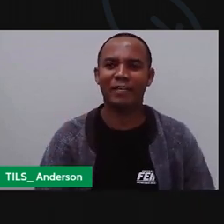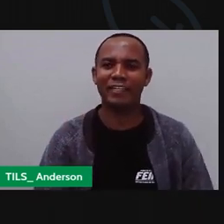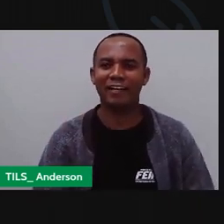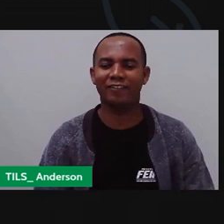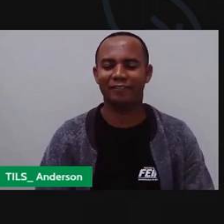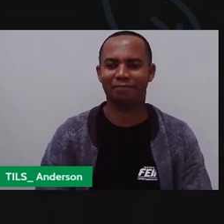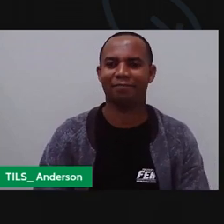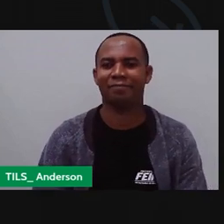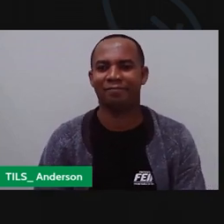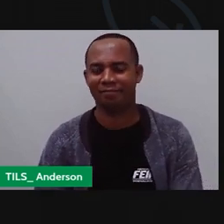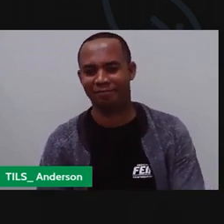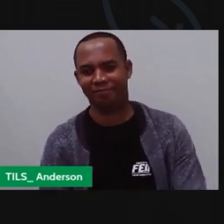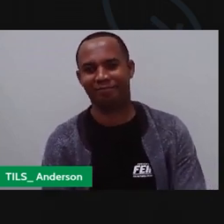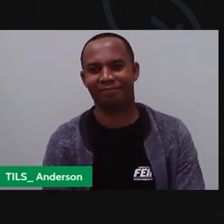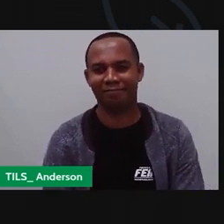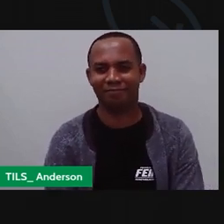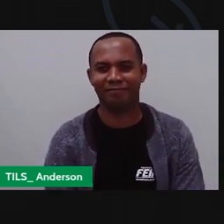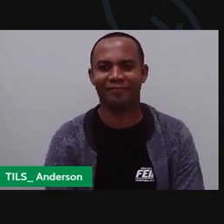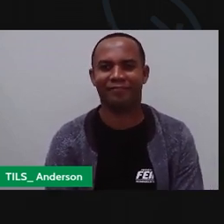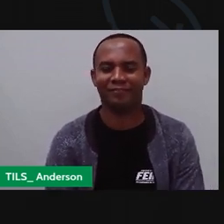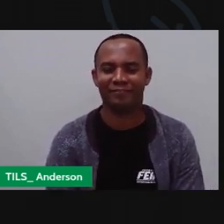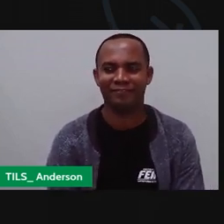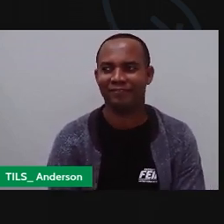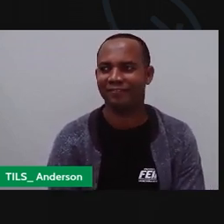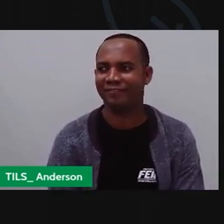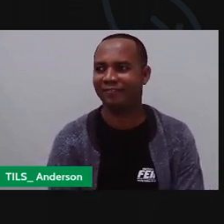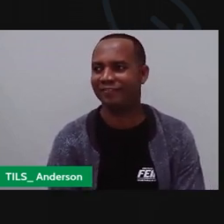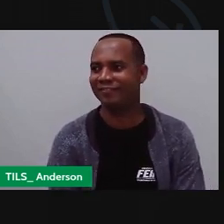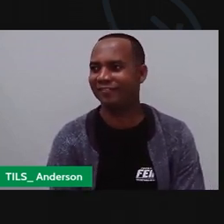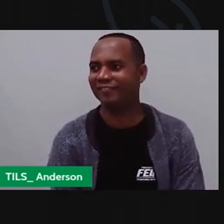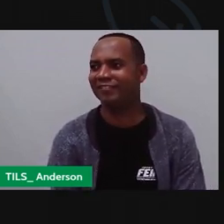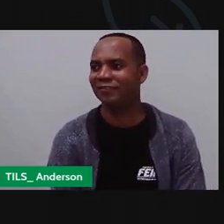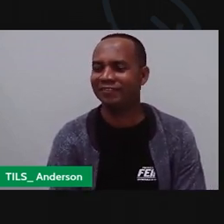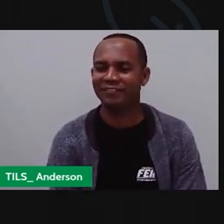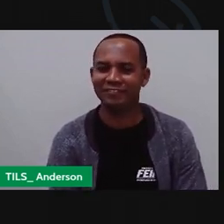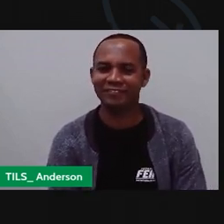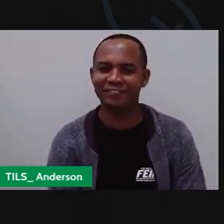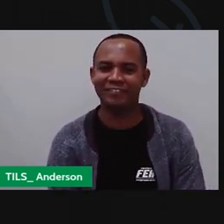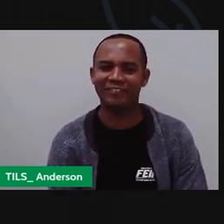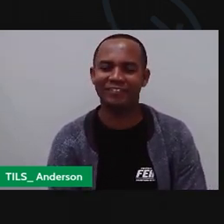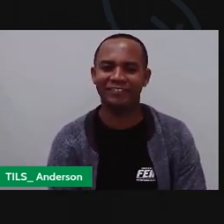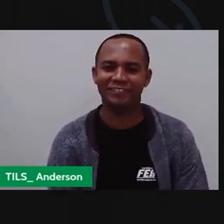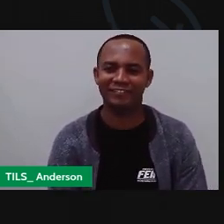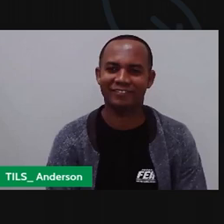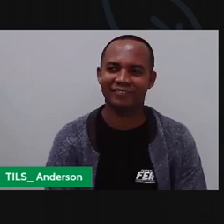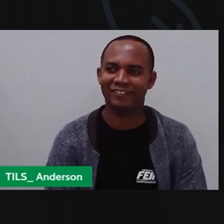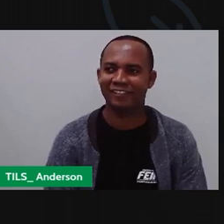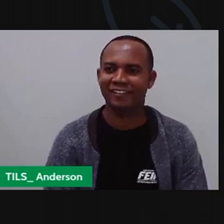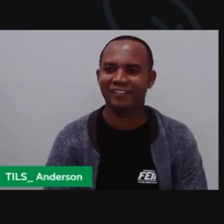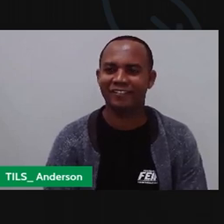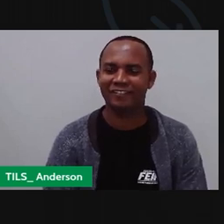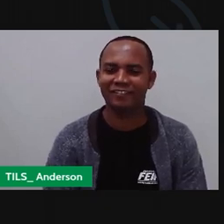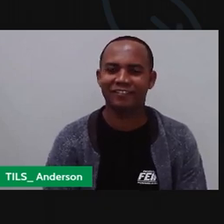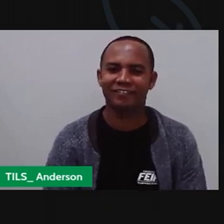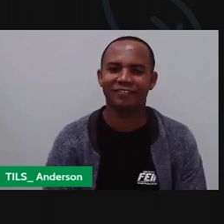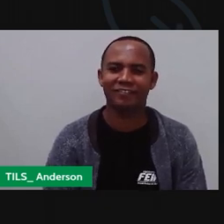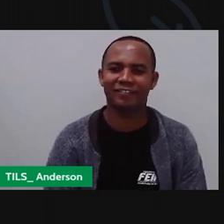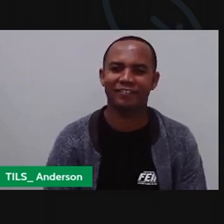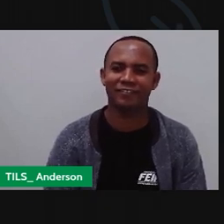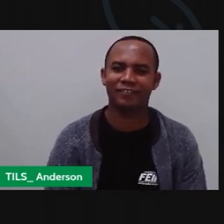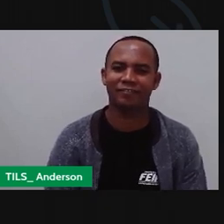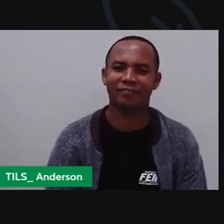Tá dizendo, gente, reclamando que a gente fez um bolo escondido e que não filmou ele. Tava delícia o bolo, um bolo de milho